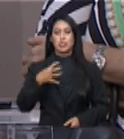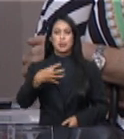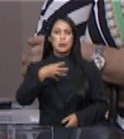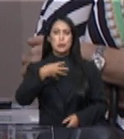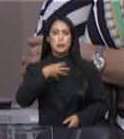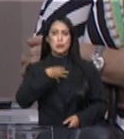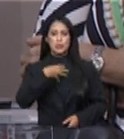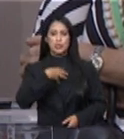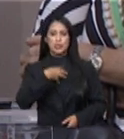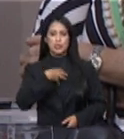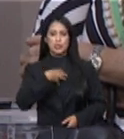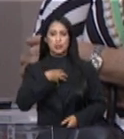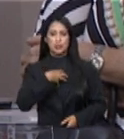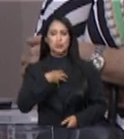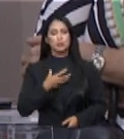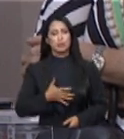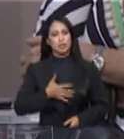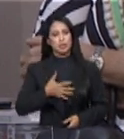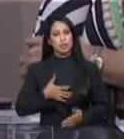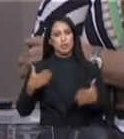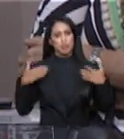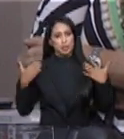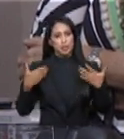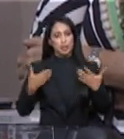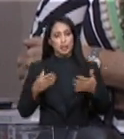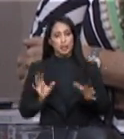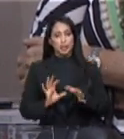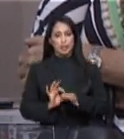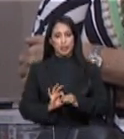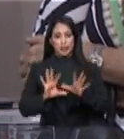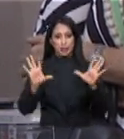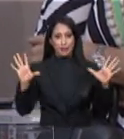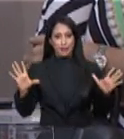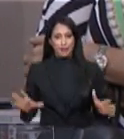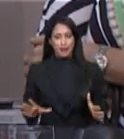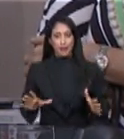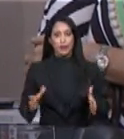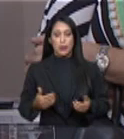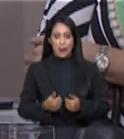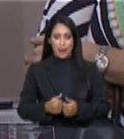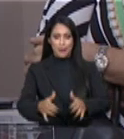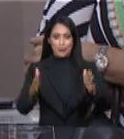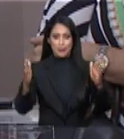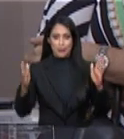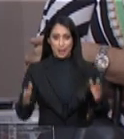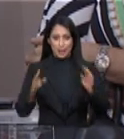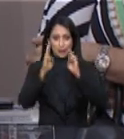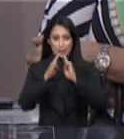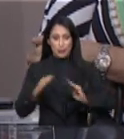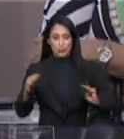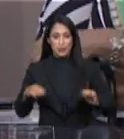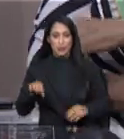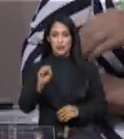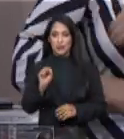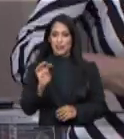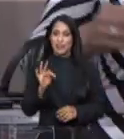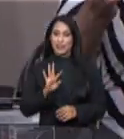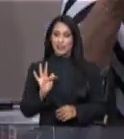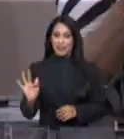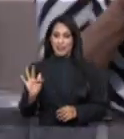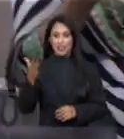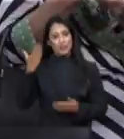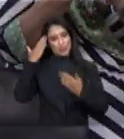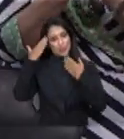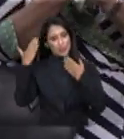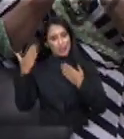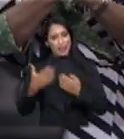verdadeiro desvanecimento que declaro oficialmente aberto o Museu do Supremo Tribunal Federal. Muito